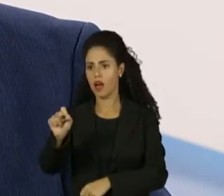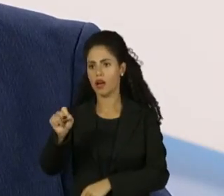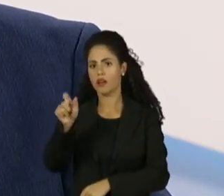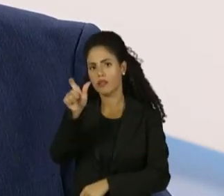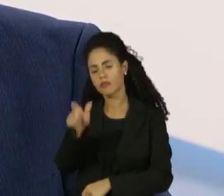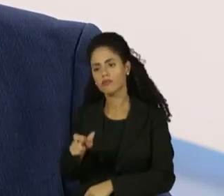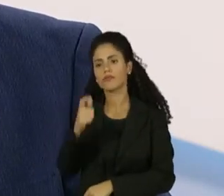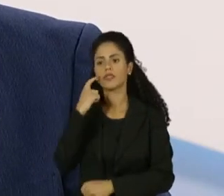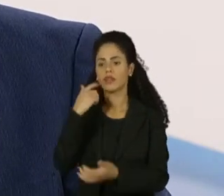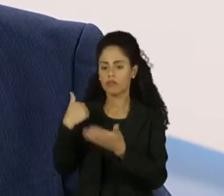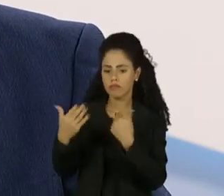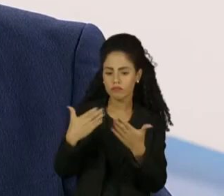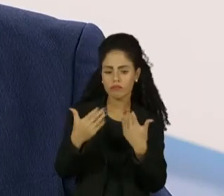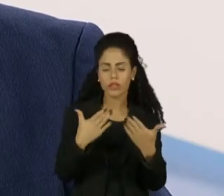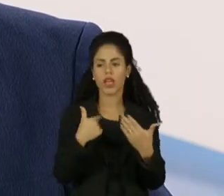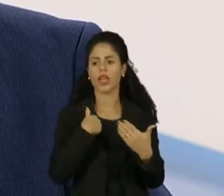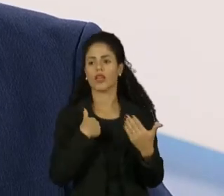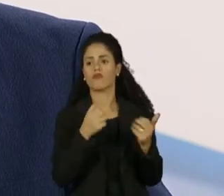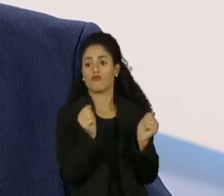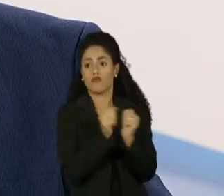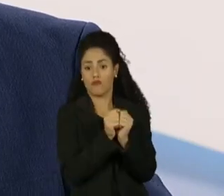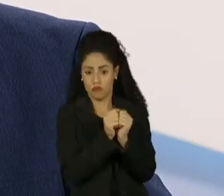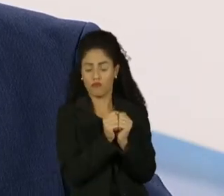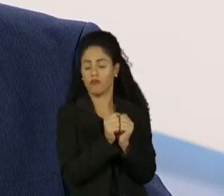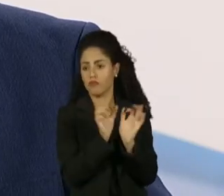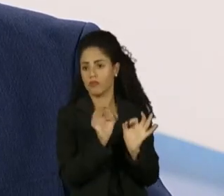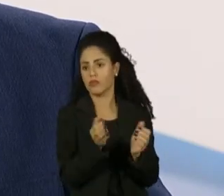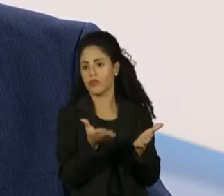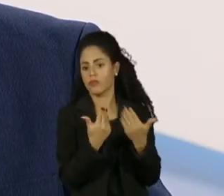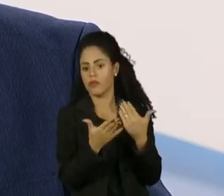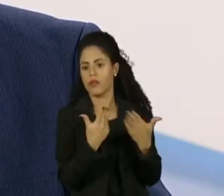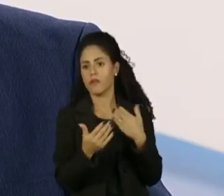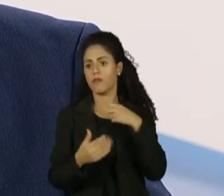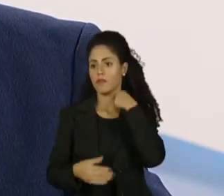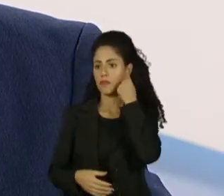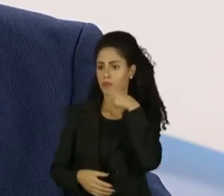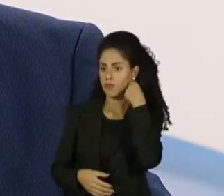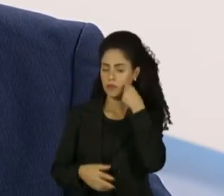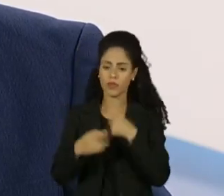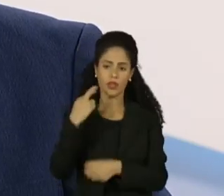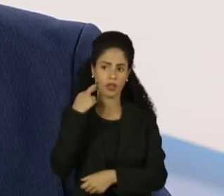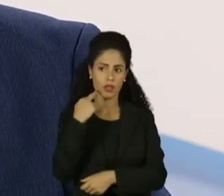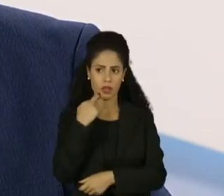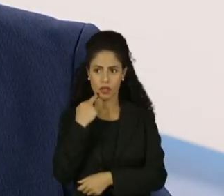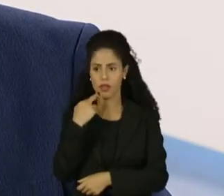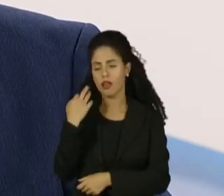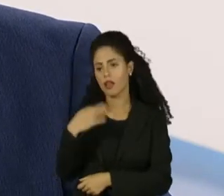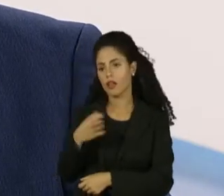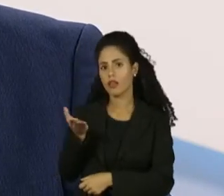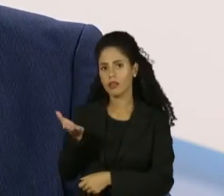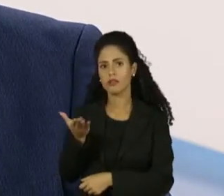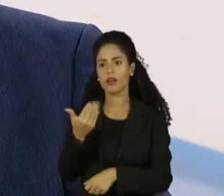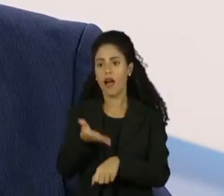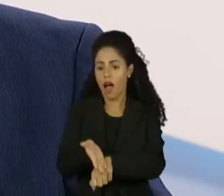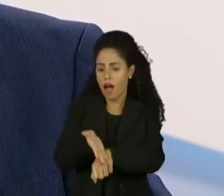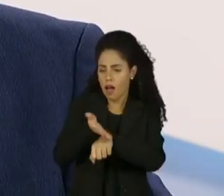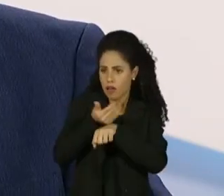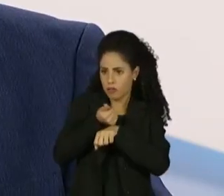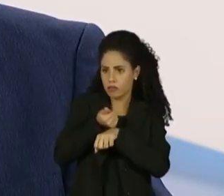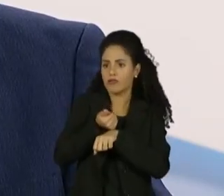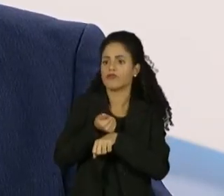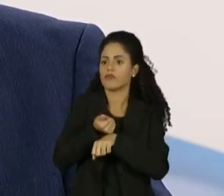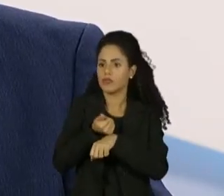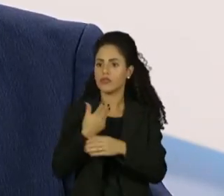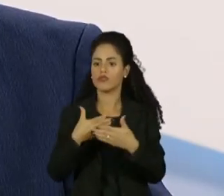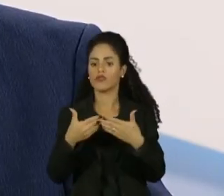também de uma conversa que tive com o senador Rodrigo Pacheco no Colégio de Líderes um pouco antes,